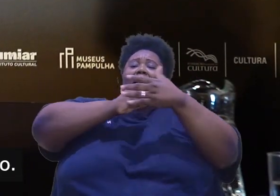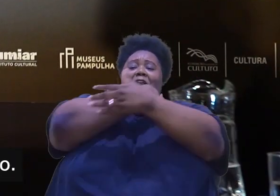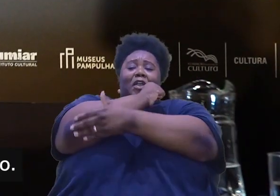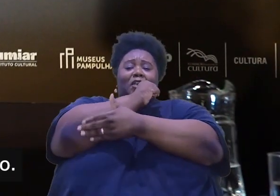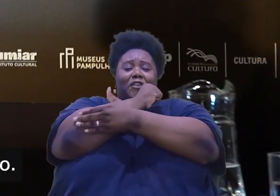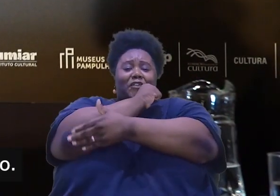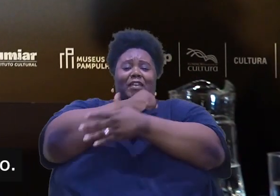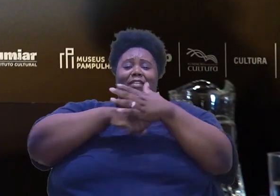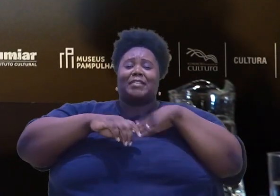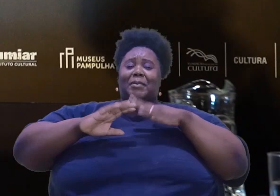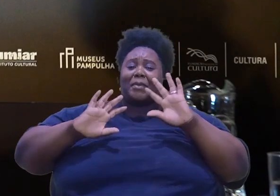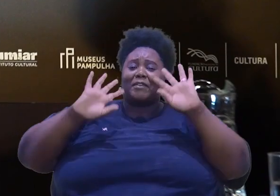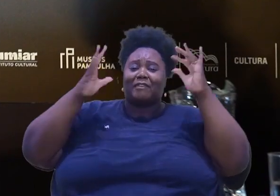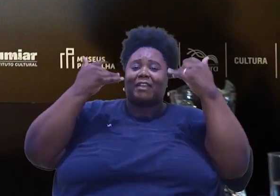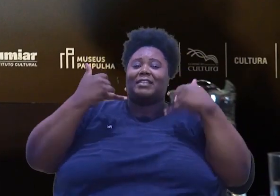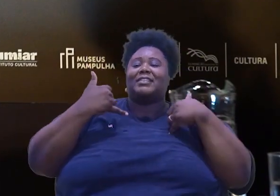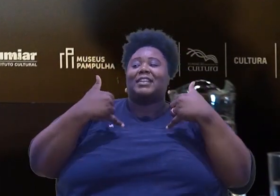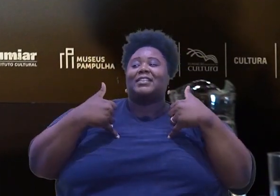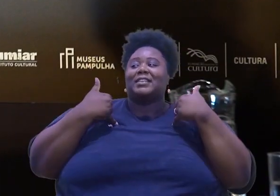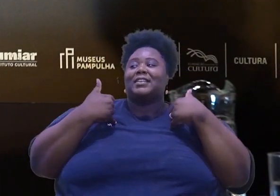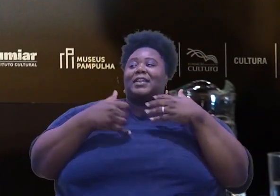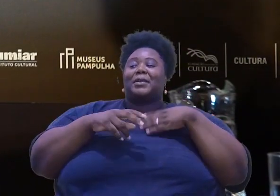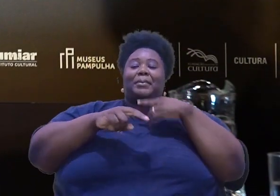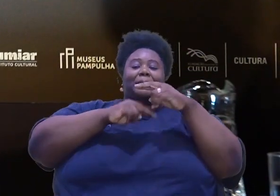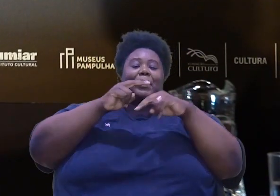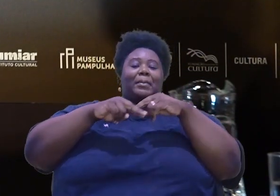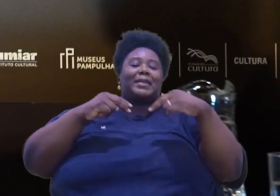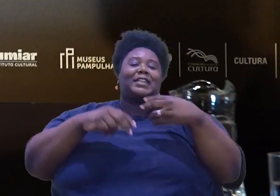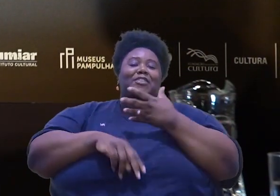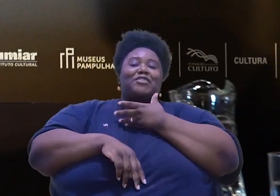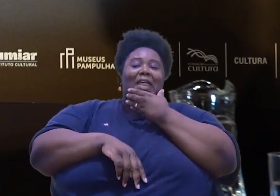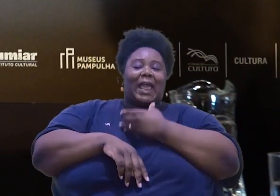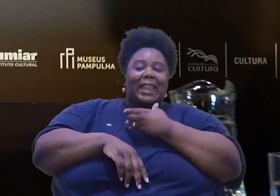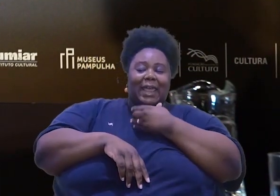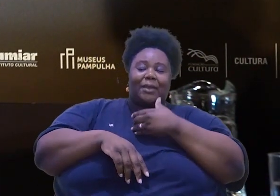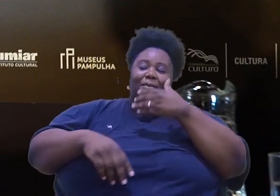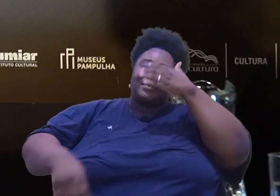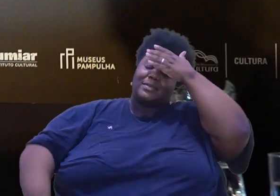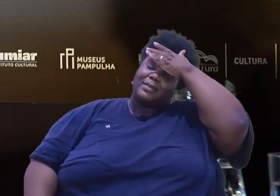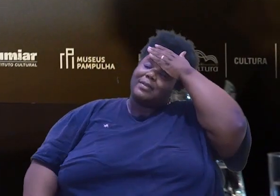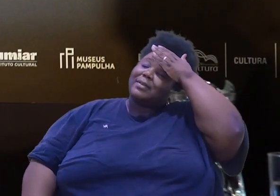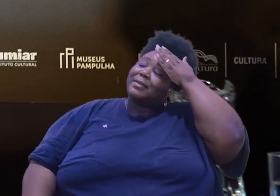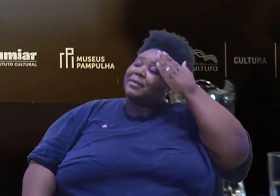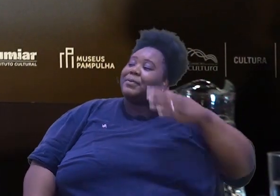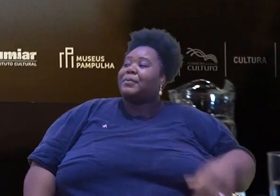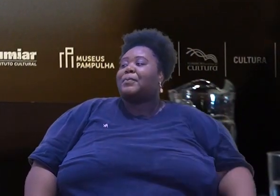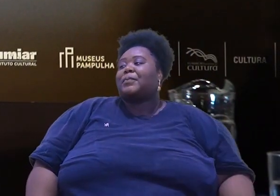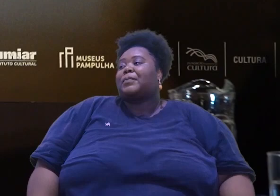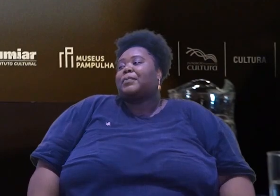de aniversário. Meu presente de Natal. Então,